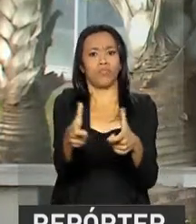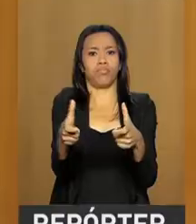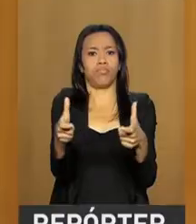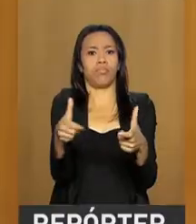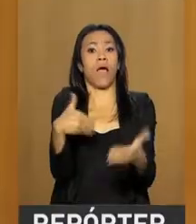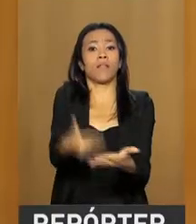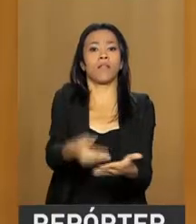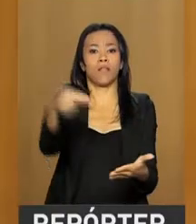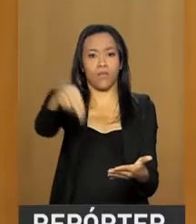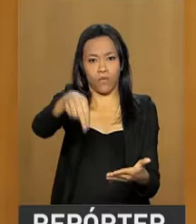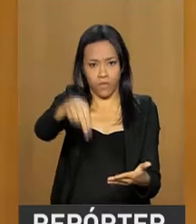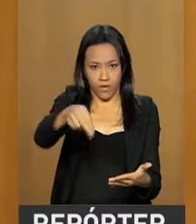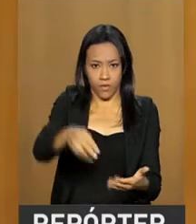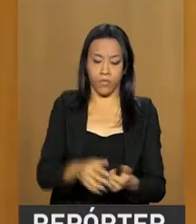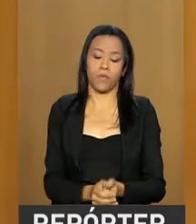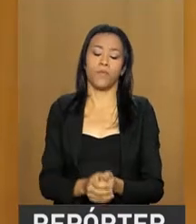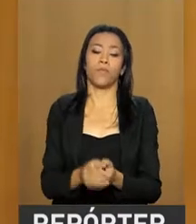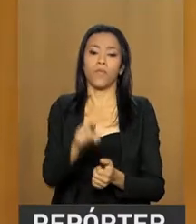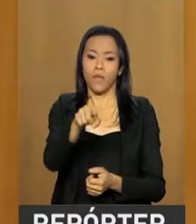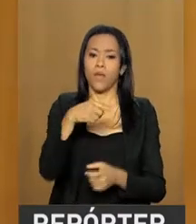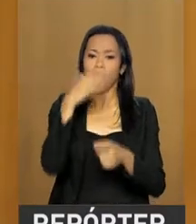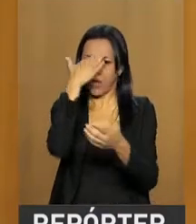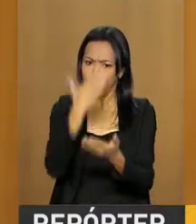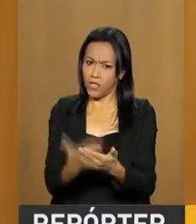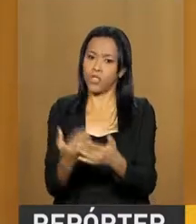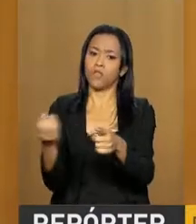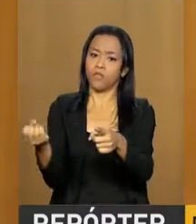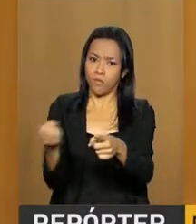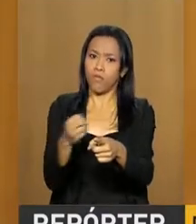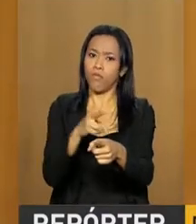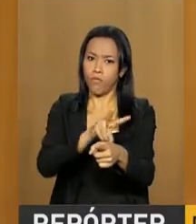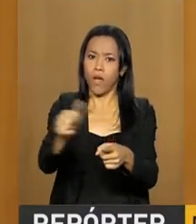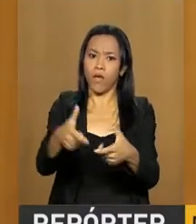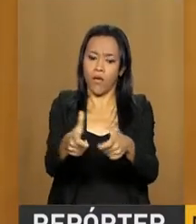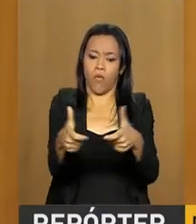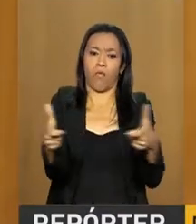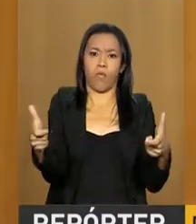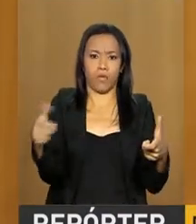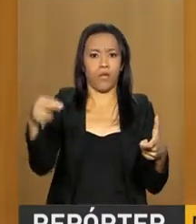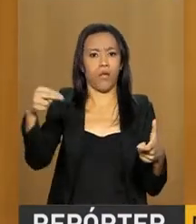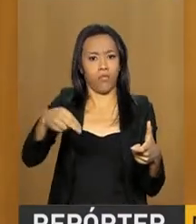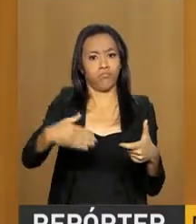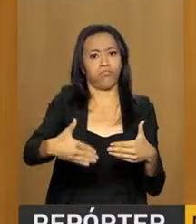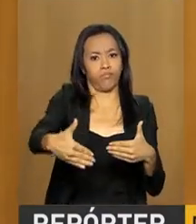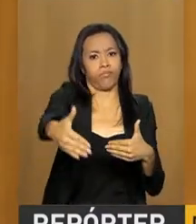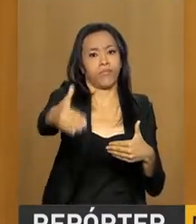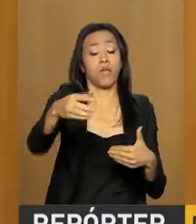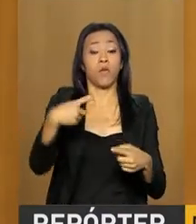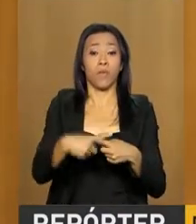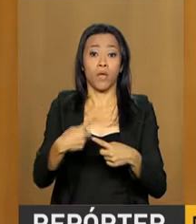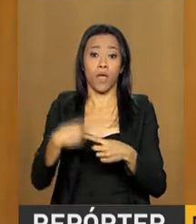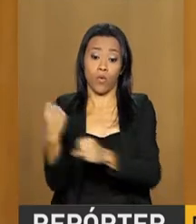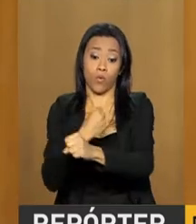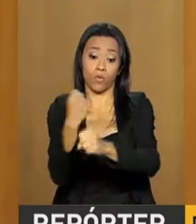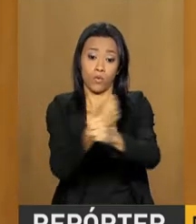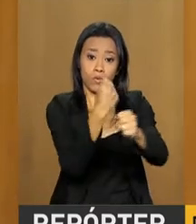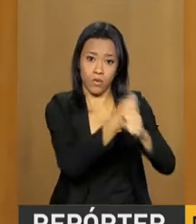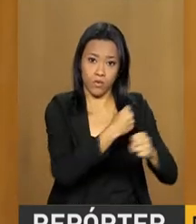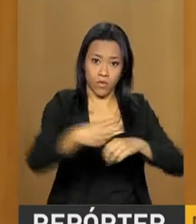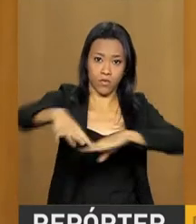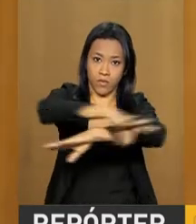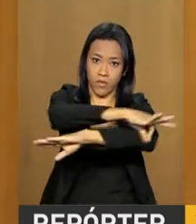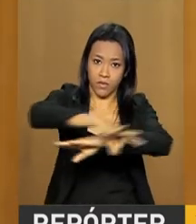ano eu acredito que tem números melhores na mosca até porque vocês vejam que a construção civil que